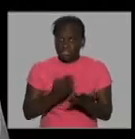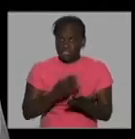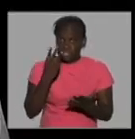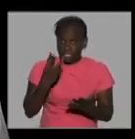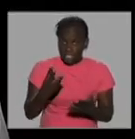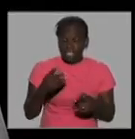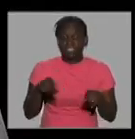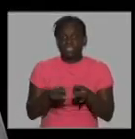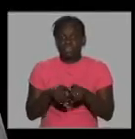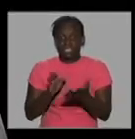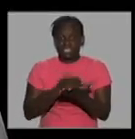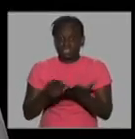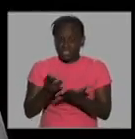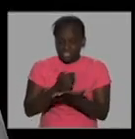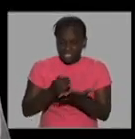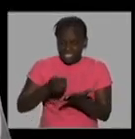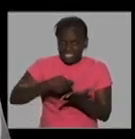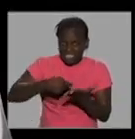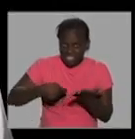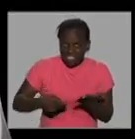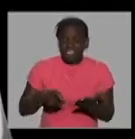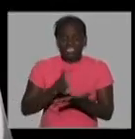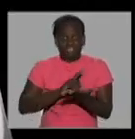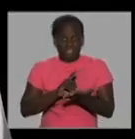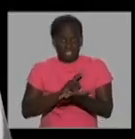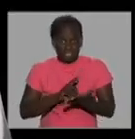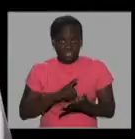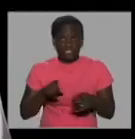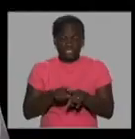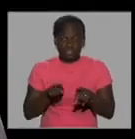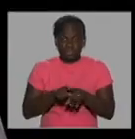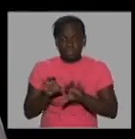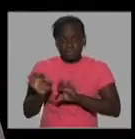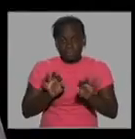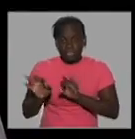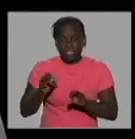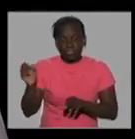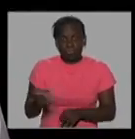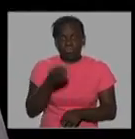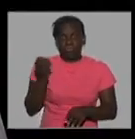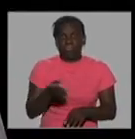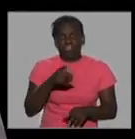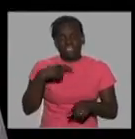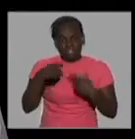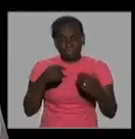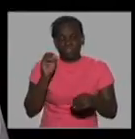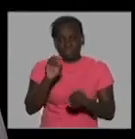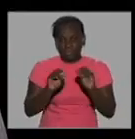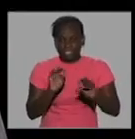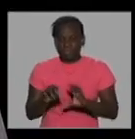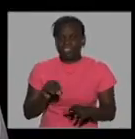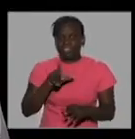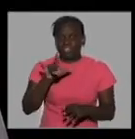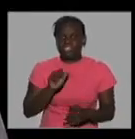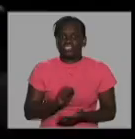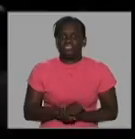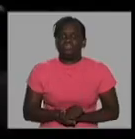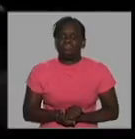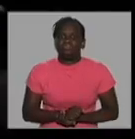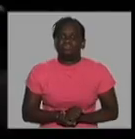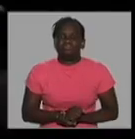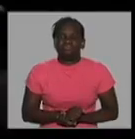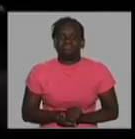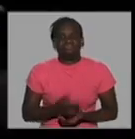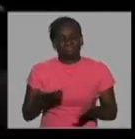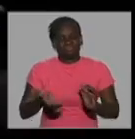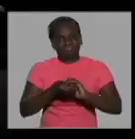3 livros, um livro de colorir e o DVD. E aí a gente está desenvolvendo outros produtos que em breve a gente vai colocar na praça aí.